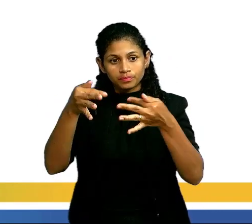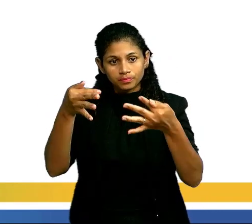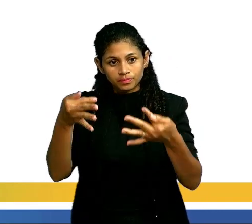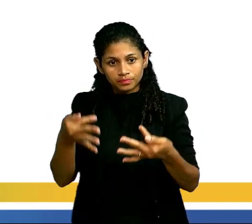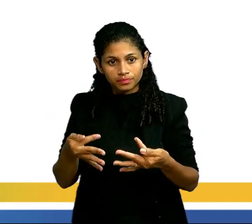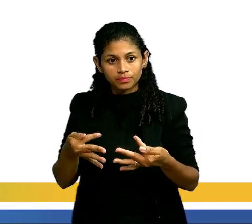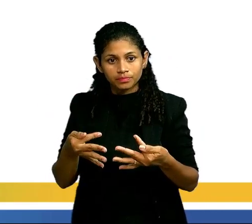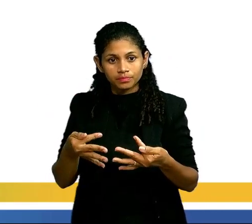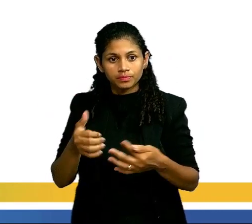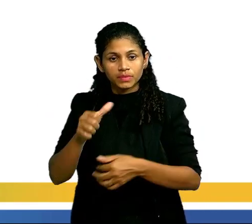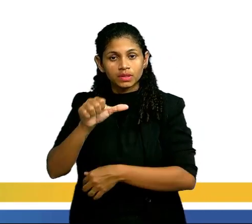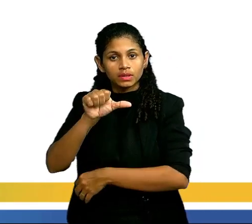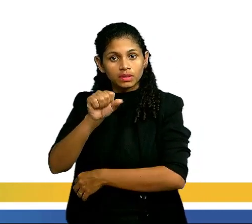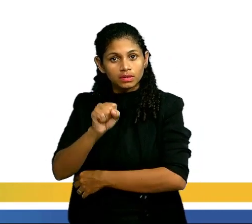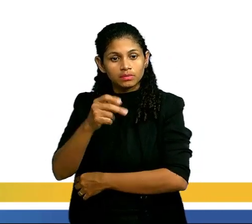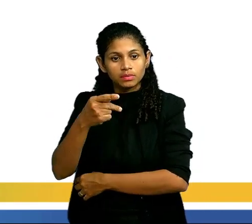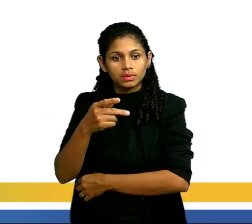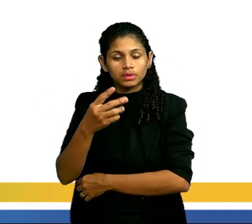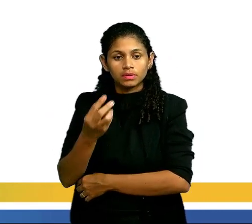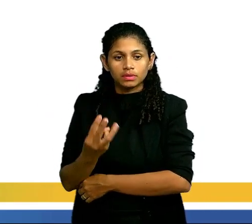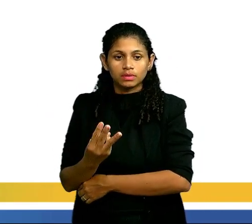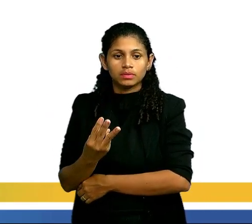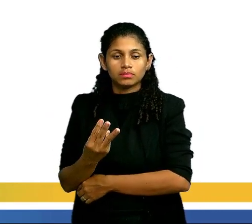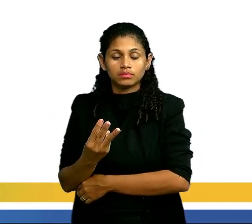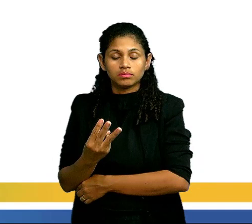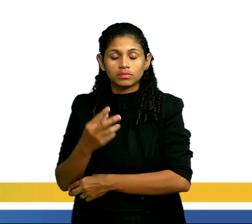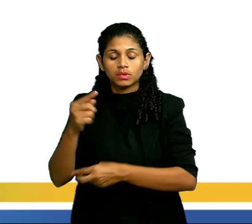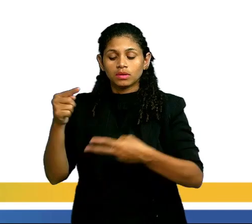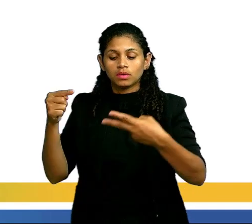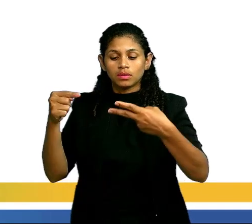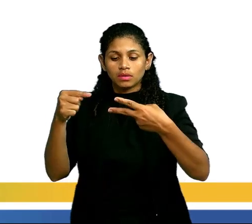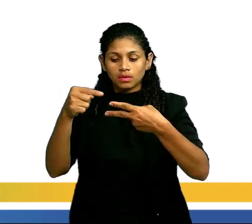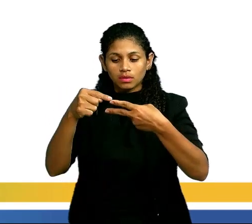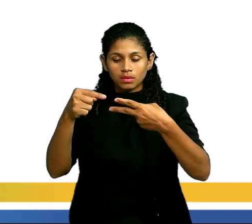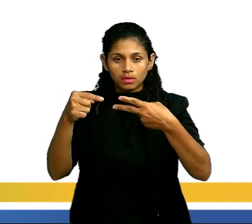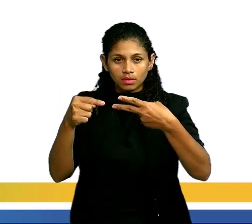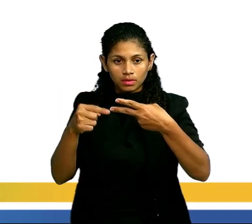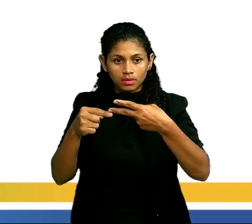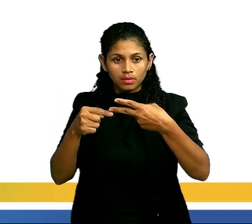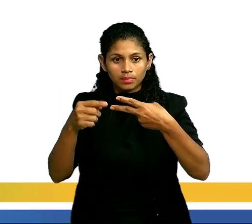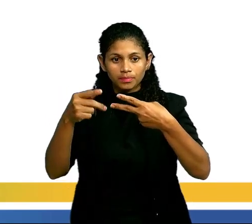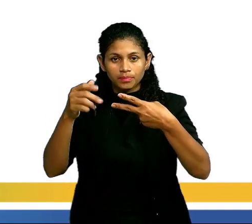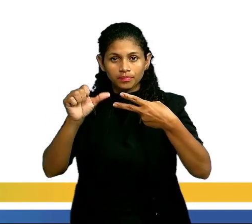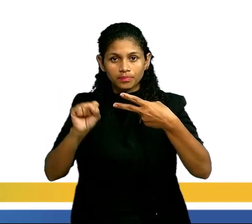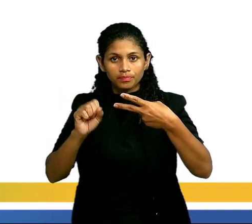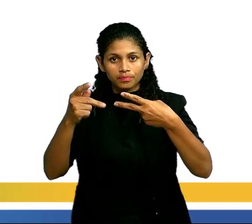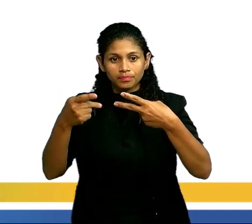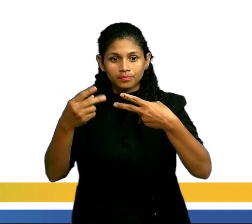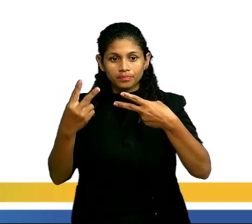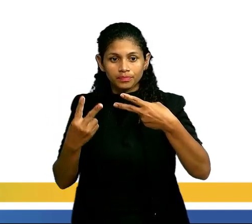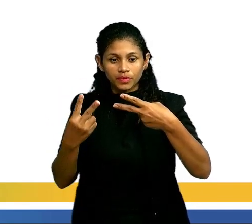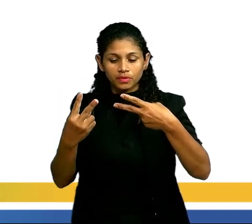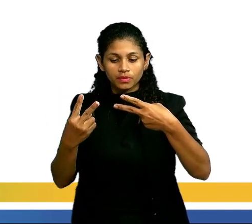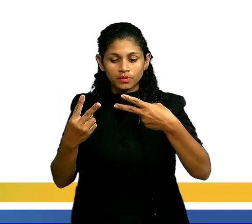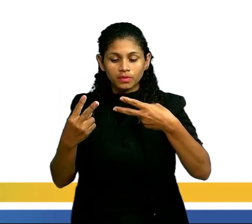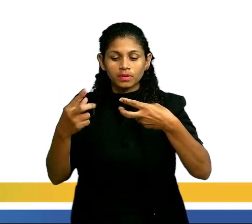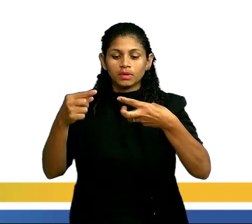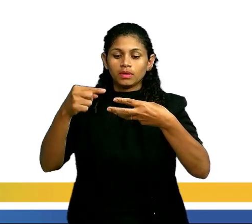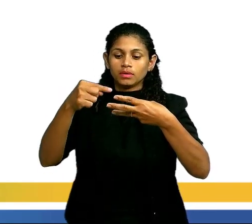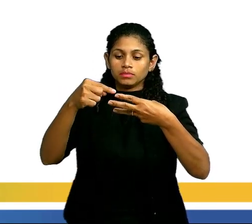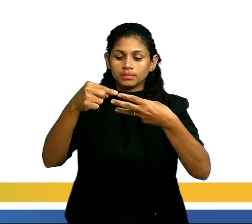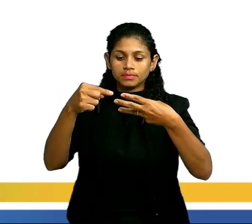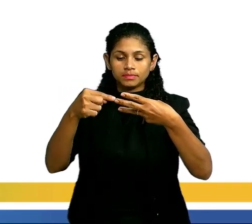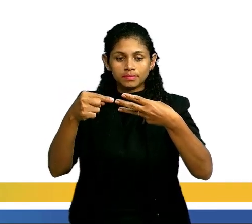do tipo sp3, se são ligações duplas, ele será um carbono do tipo sp2, e se ele é um carbono em que faz